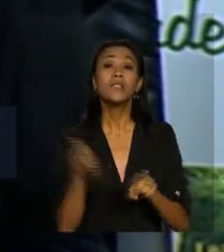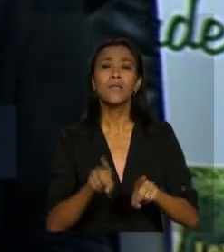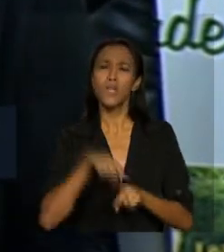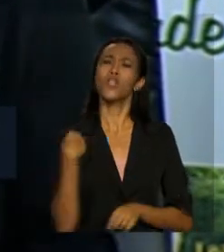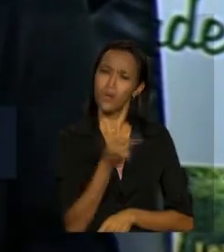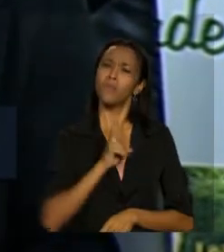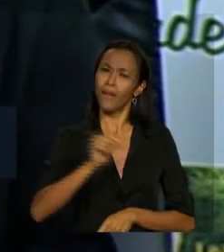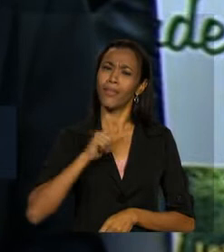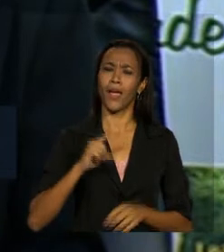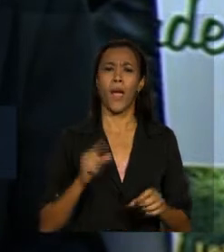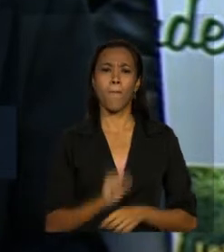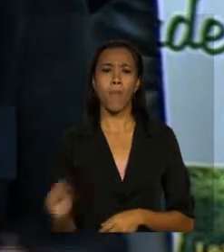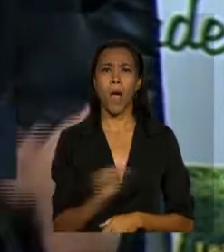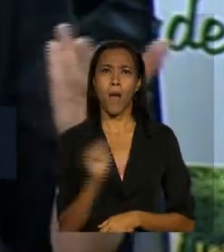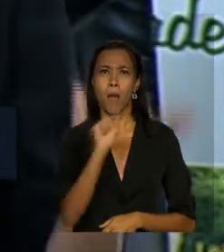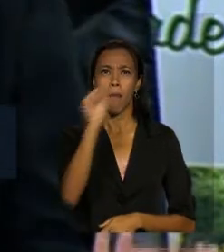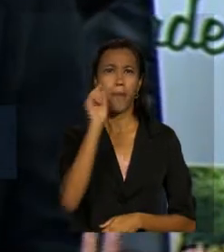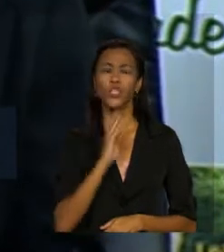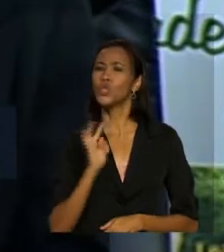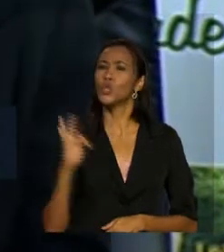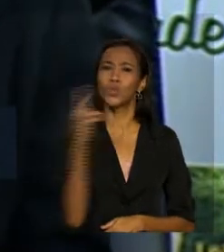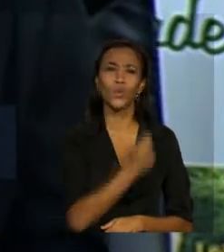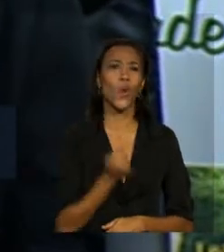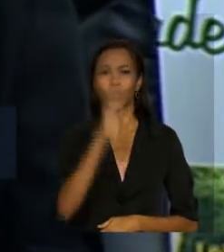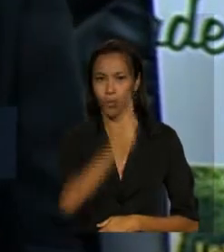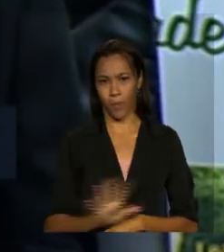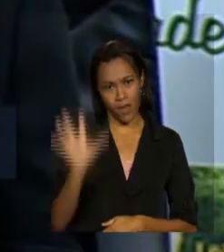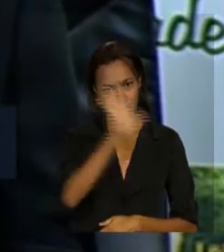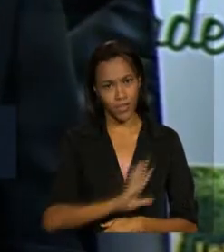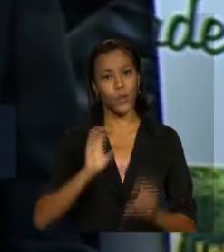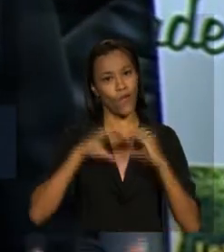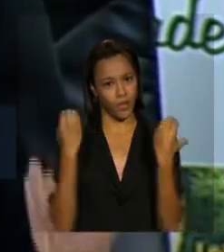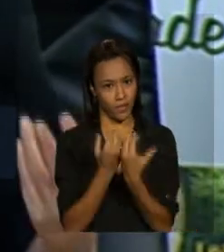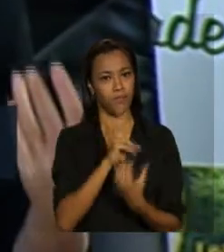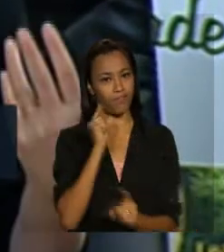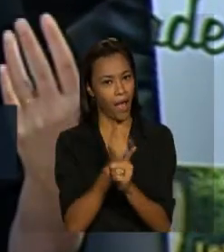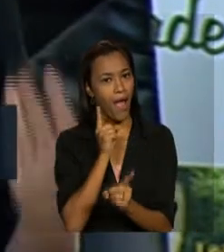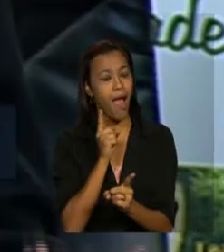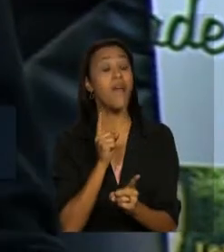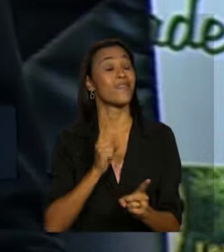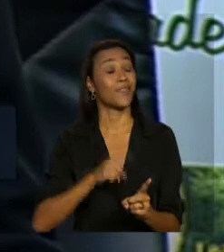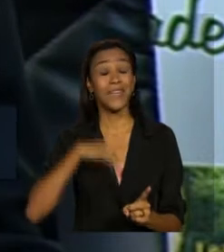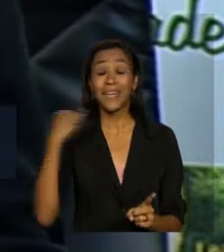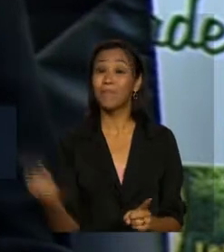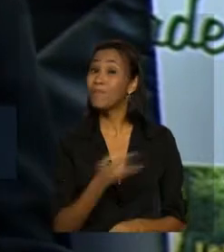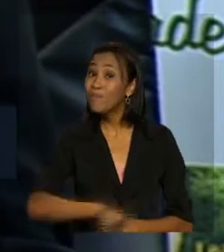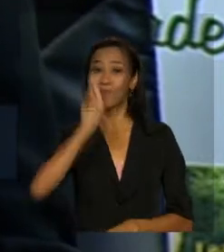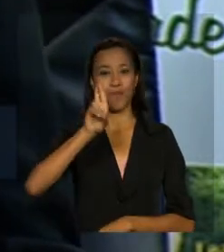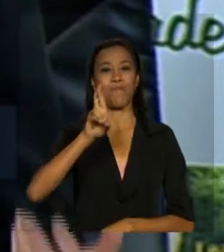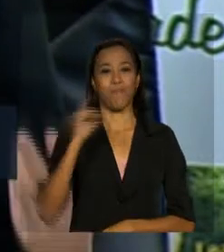Estamos tendo conferências preparatórias em todas as unidades da federação. Então, será uma conferência muito